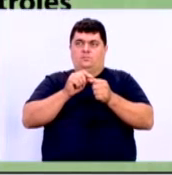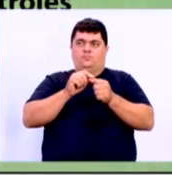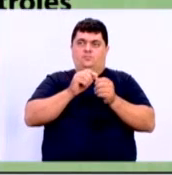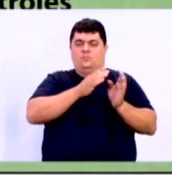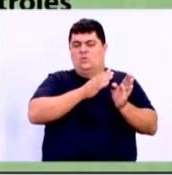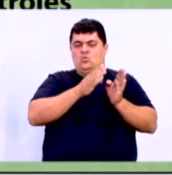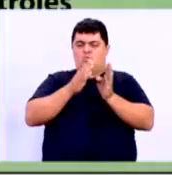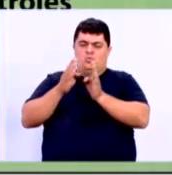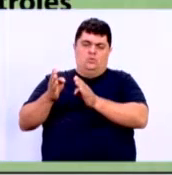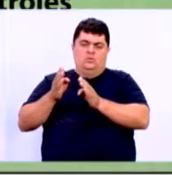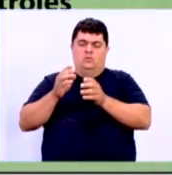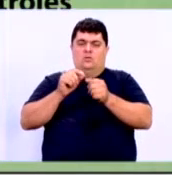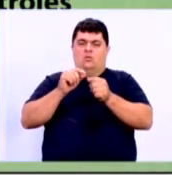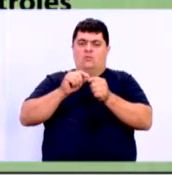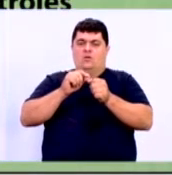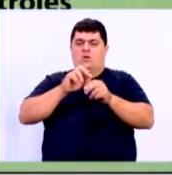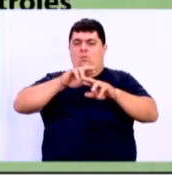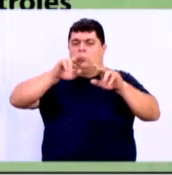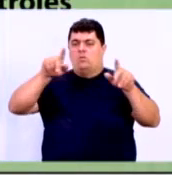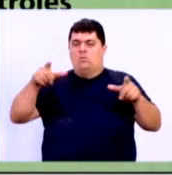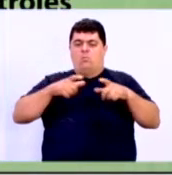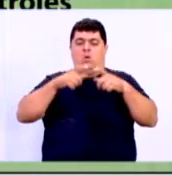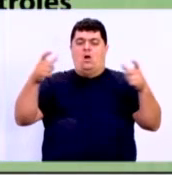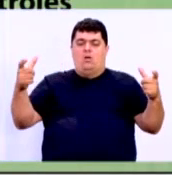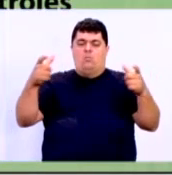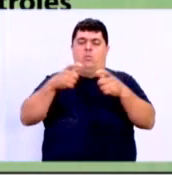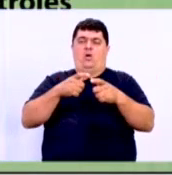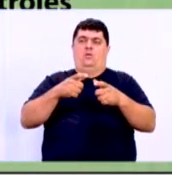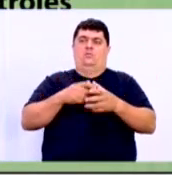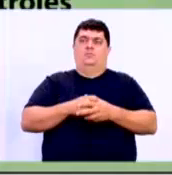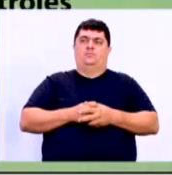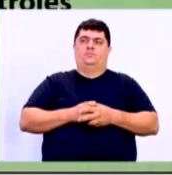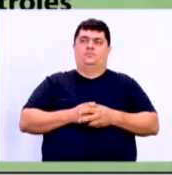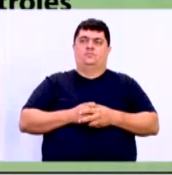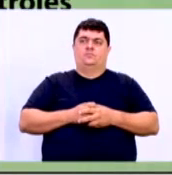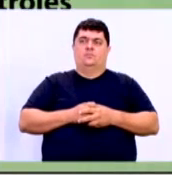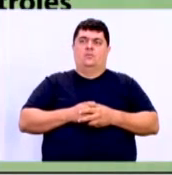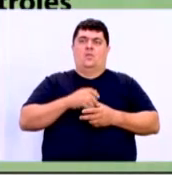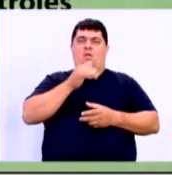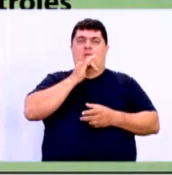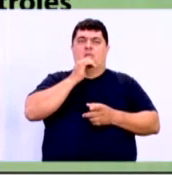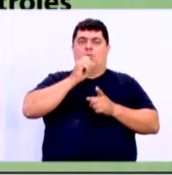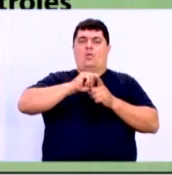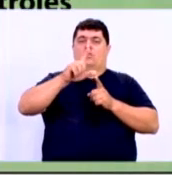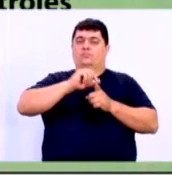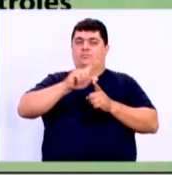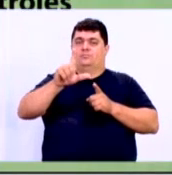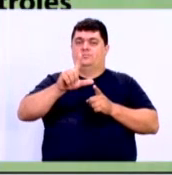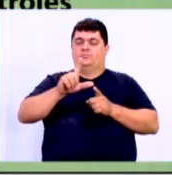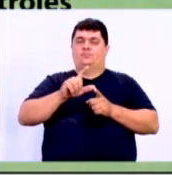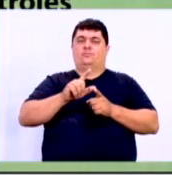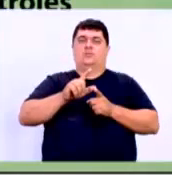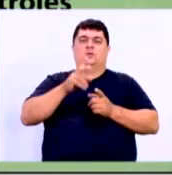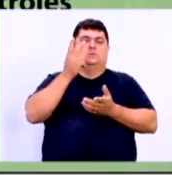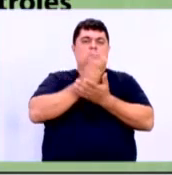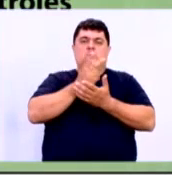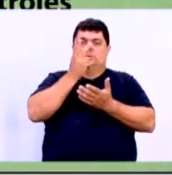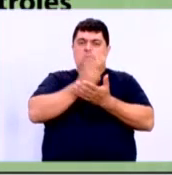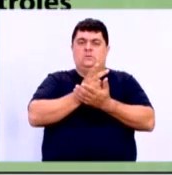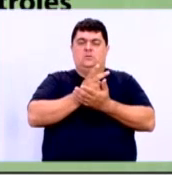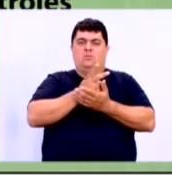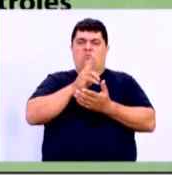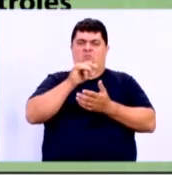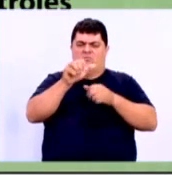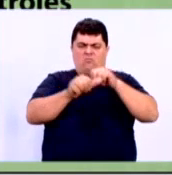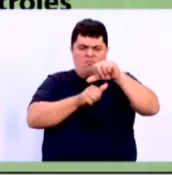em relação ao volume produzido. Como assim, professor? O aluguel. O aluguel ele vai ter